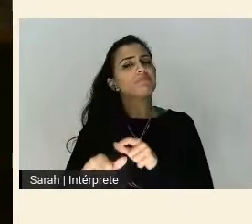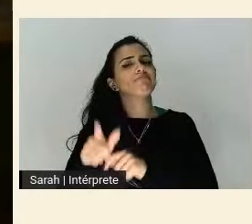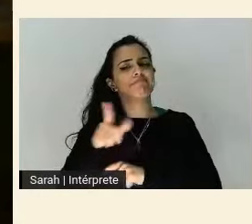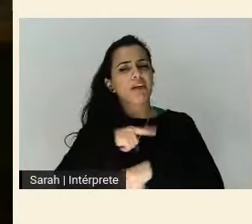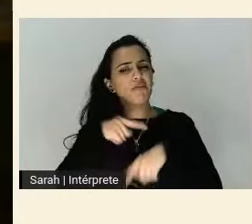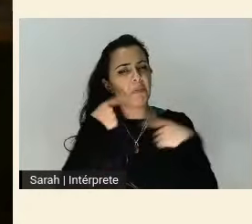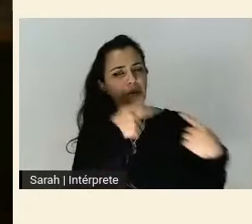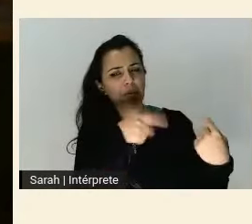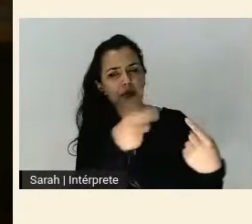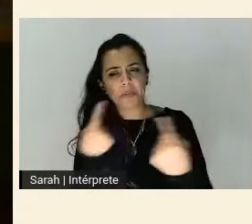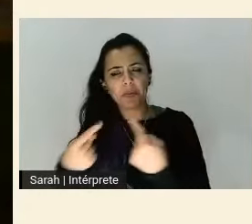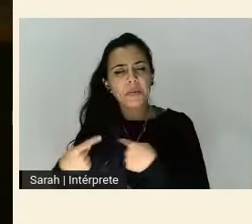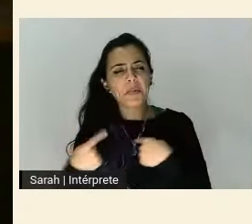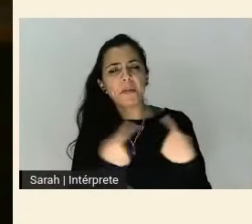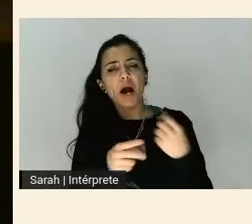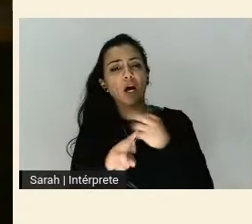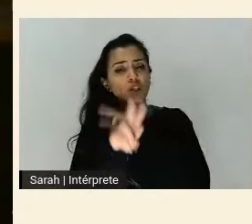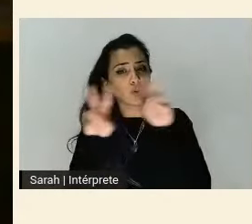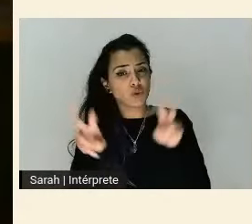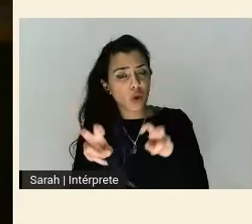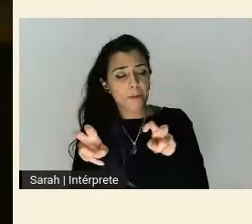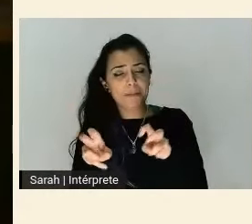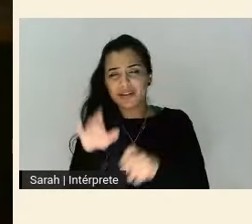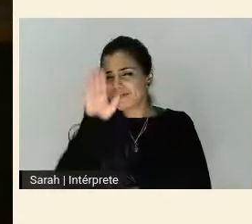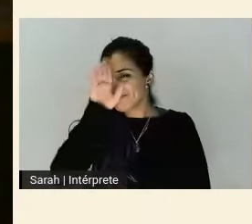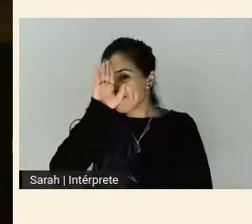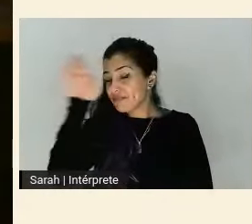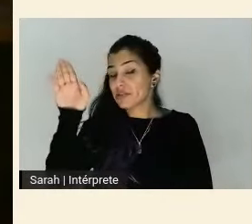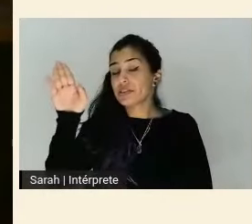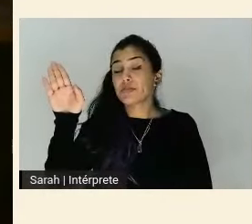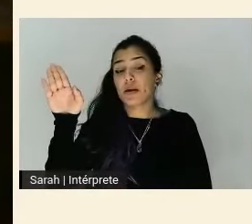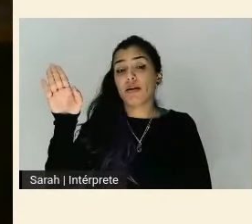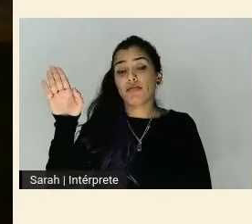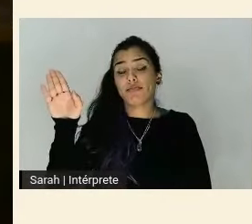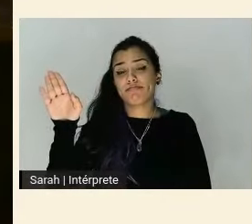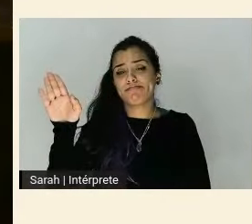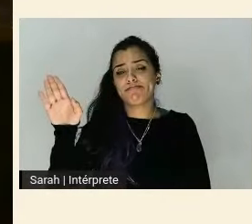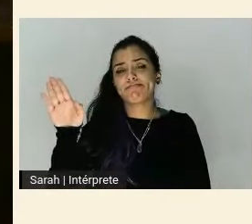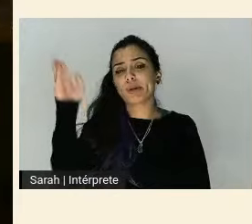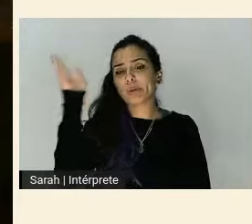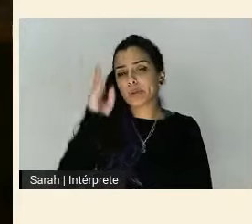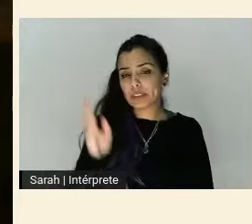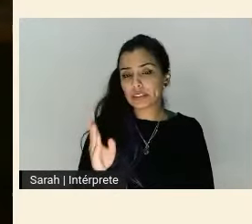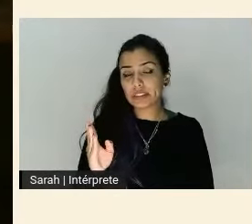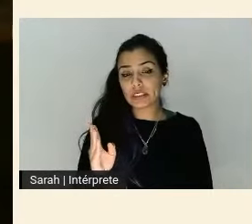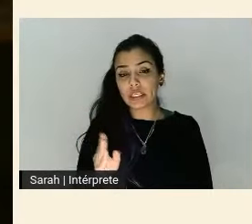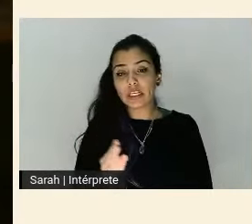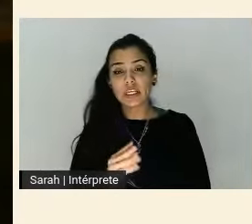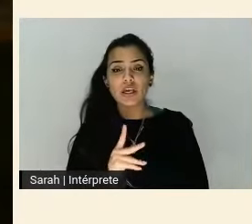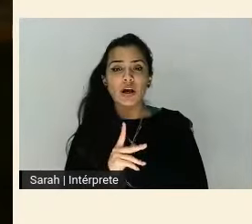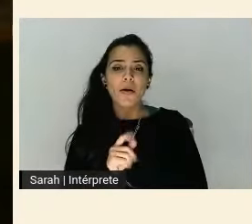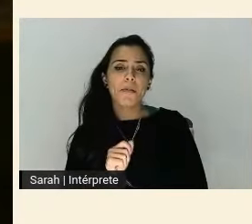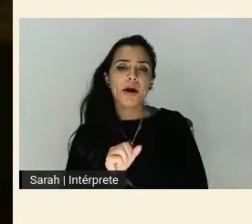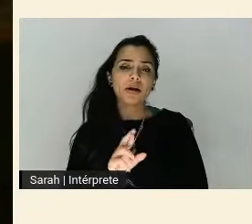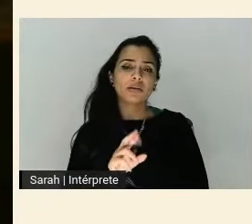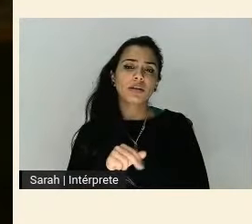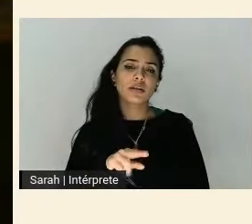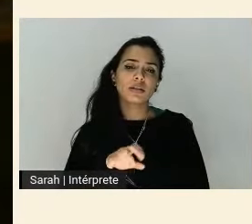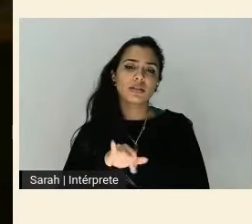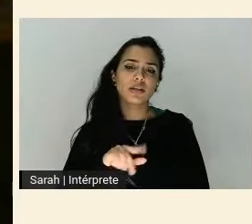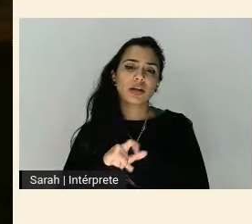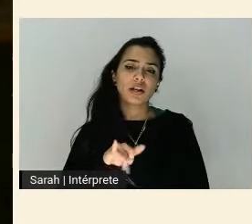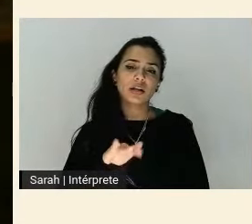debate sobre o passadismo nas principais capitais brasileiras. E o parnasianismo foi o principal alvo